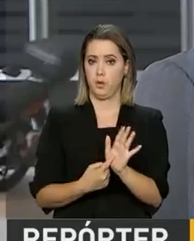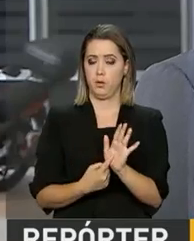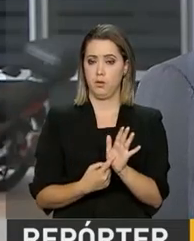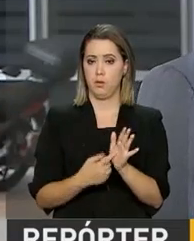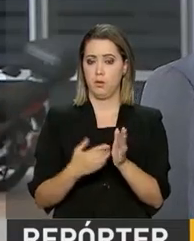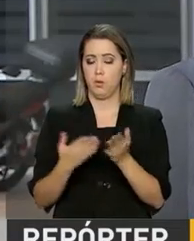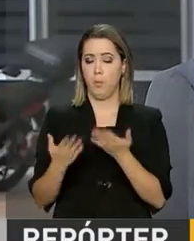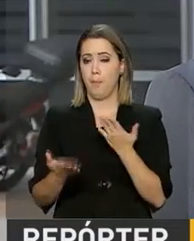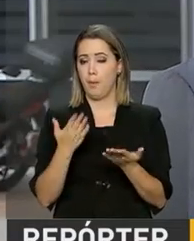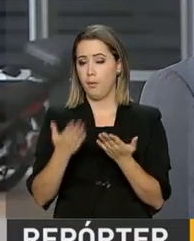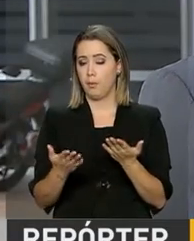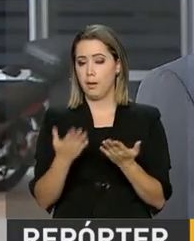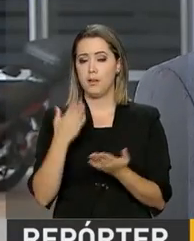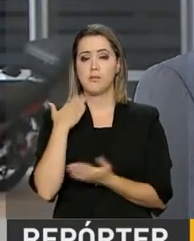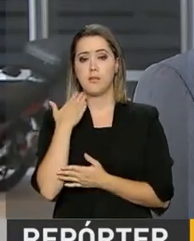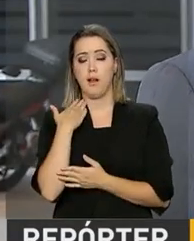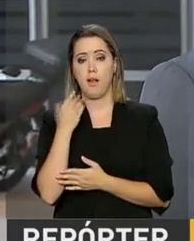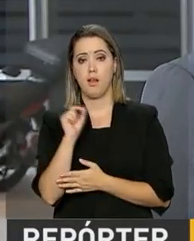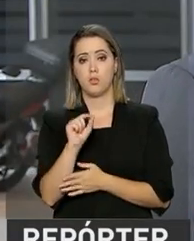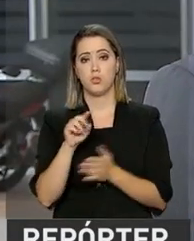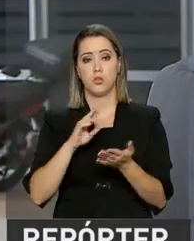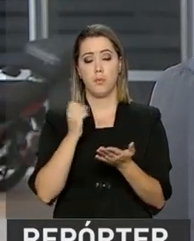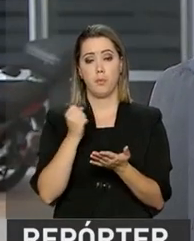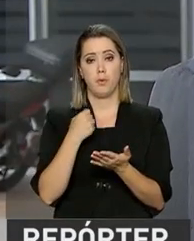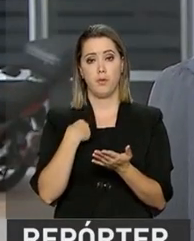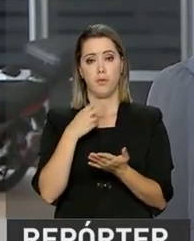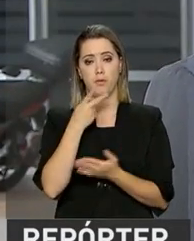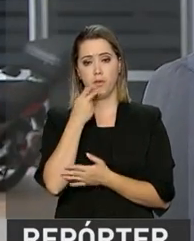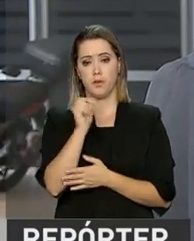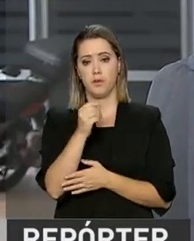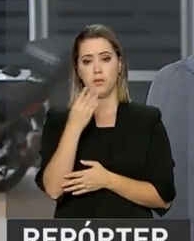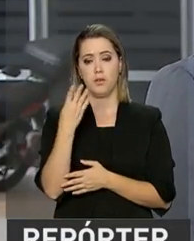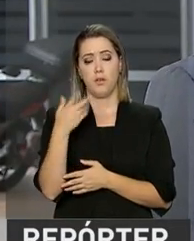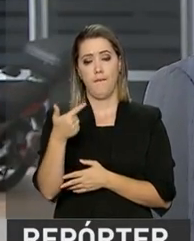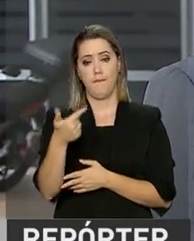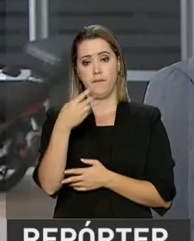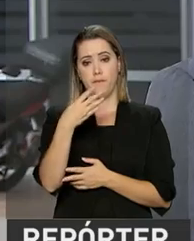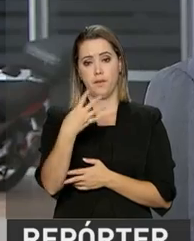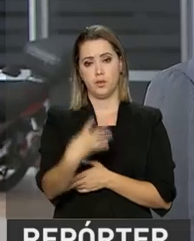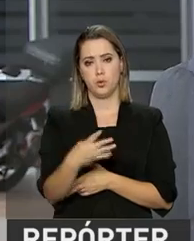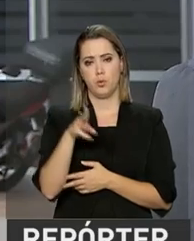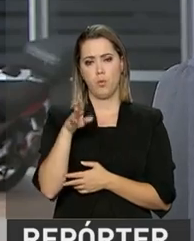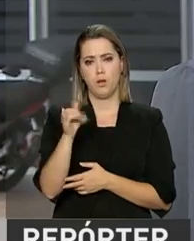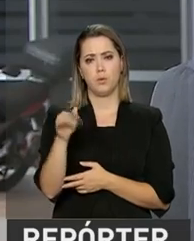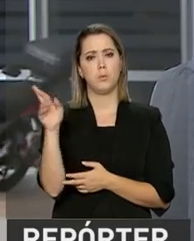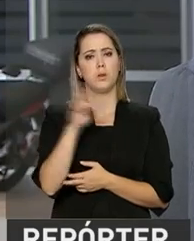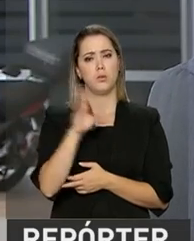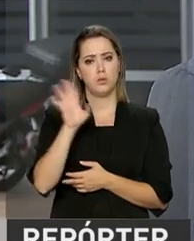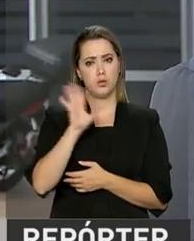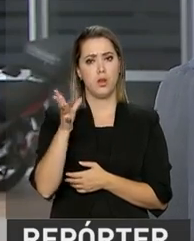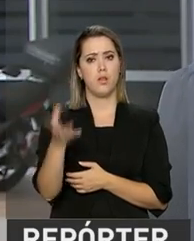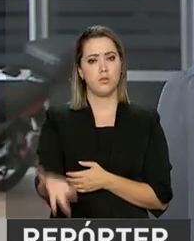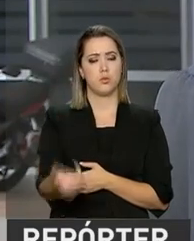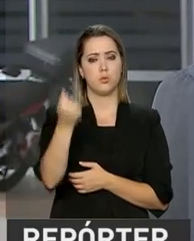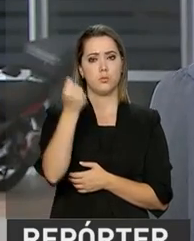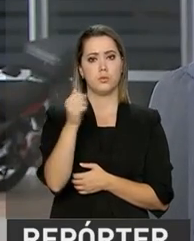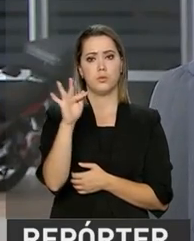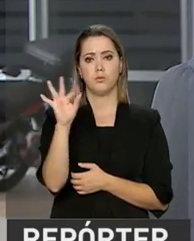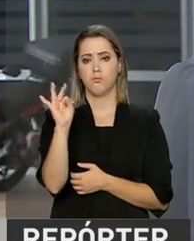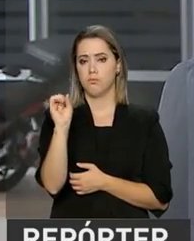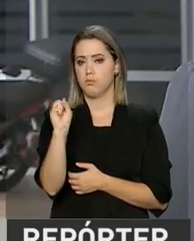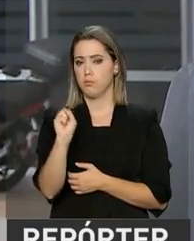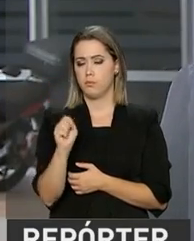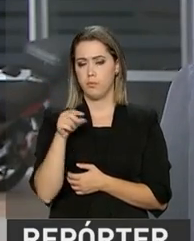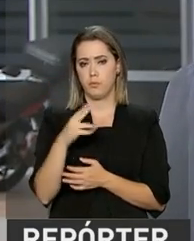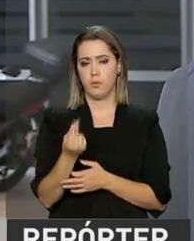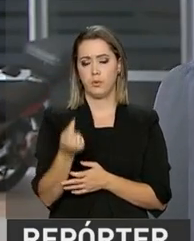24 bilhões 400 milhões deais já foram sacados das contas inativas do FGTS